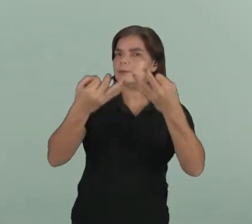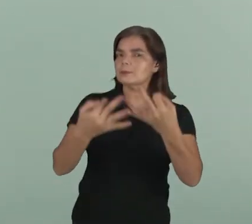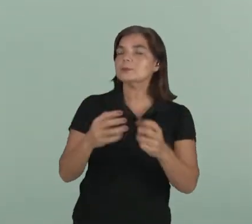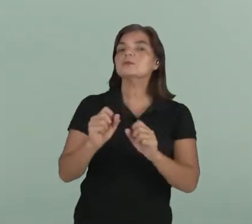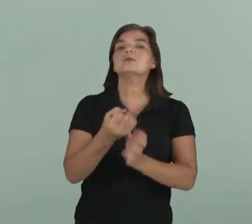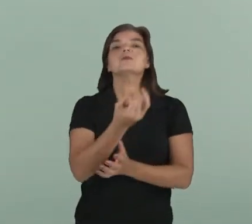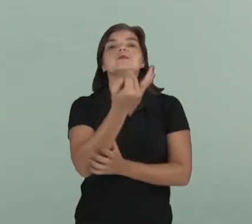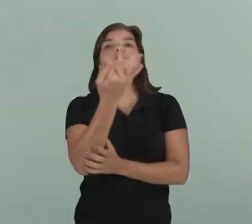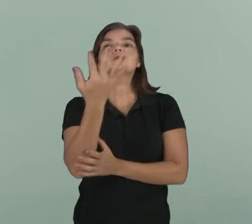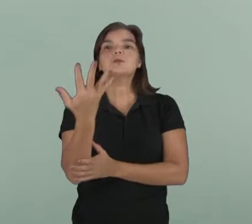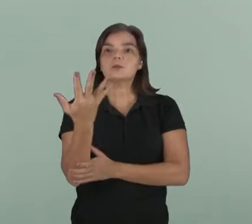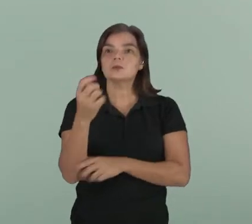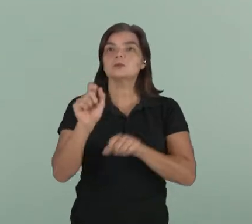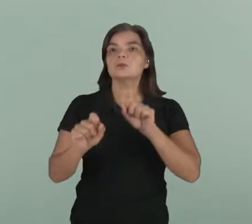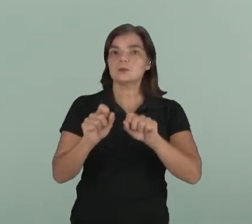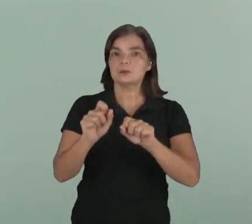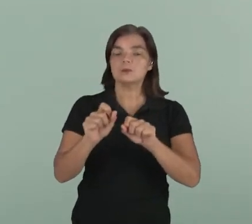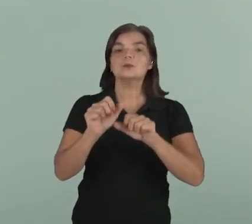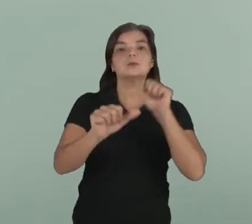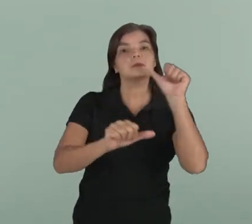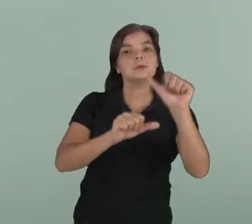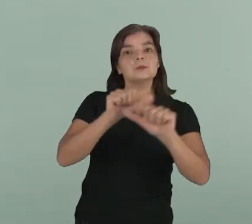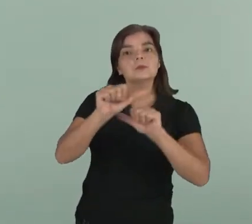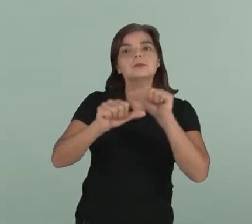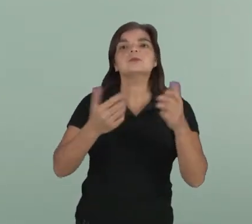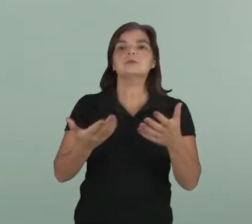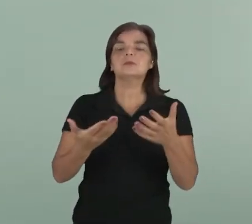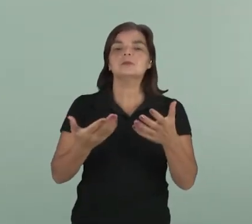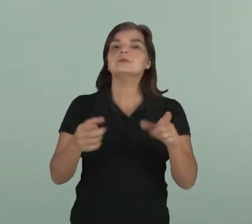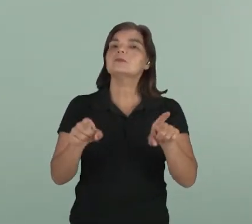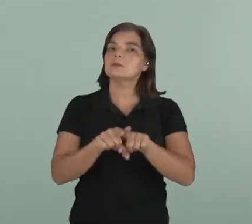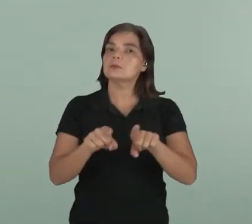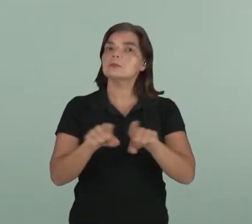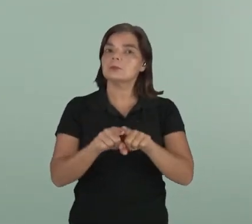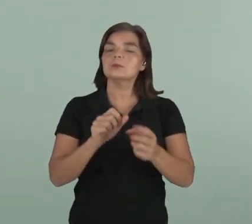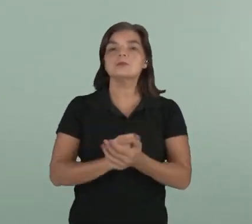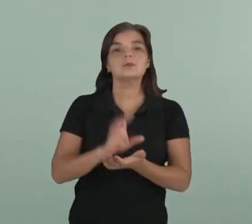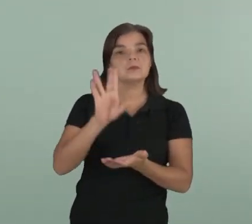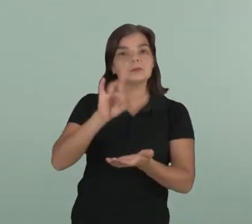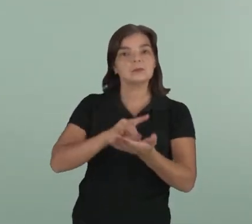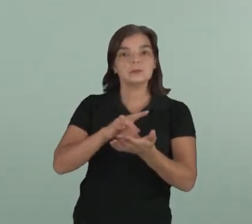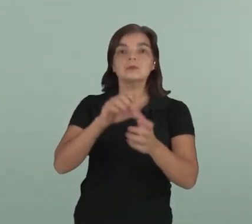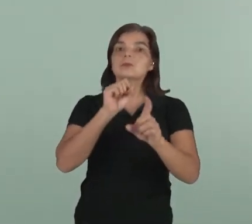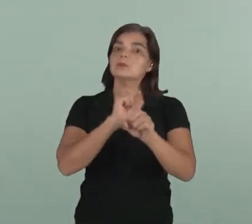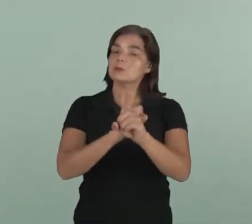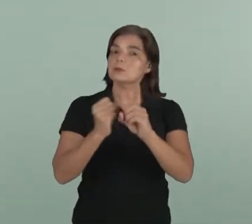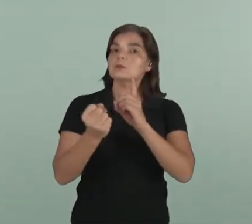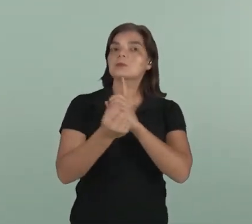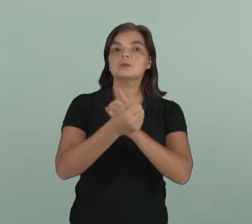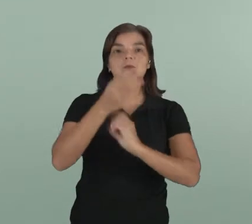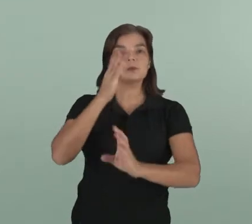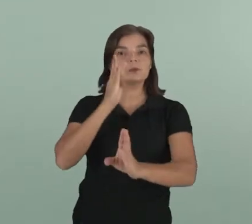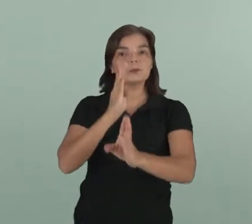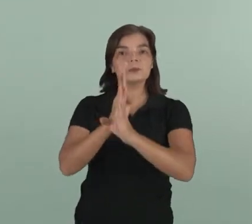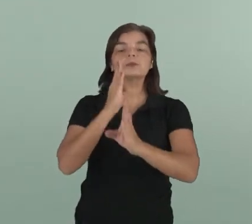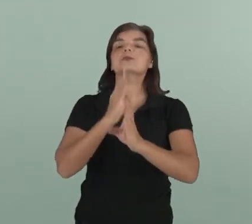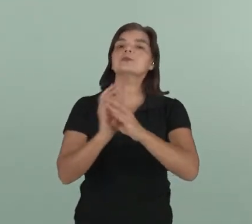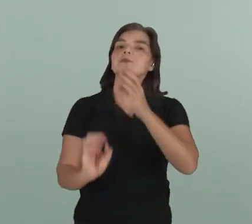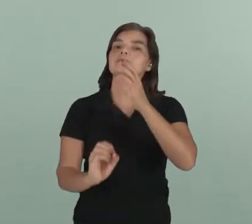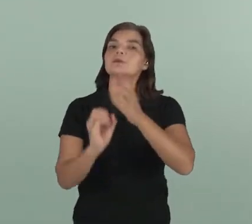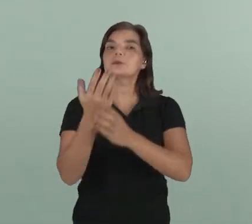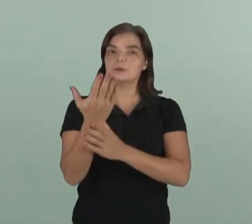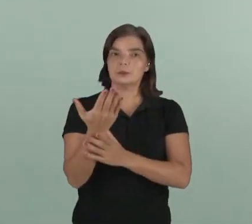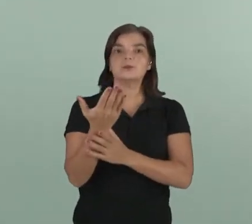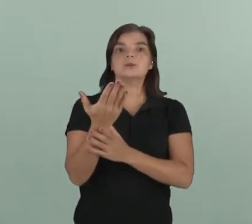considerações, quais foram as alterações promovidas na realidade social por conta da